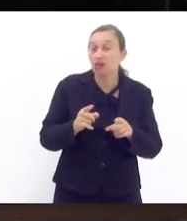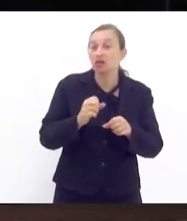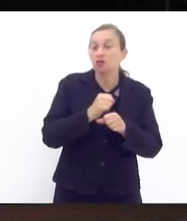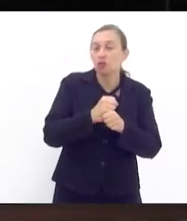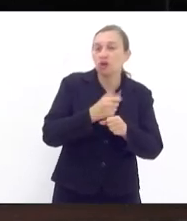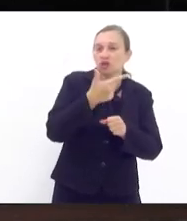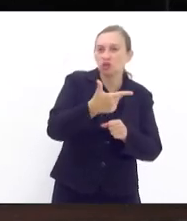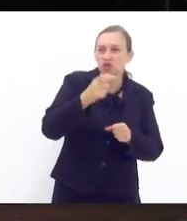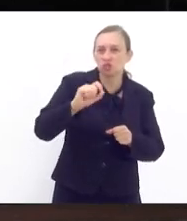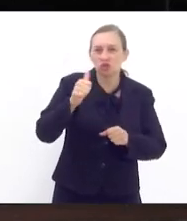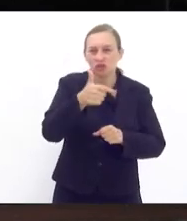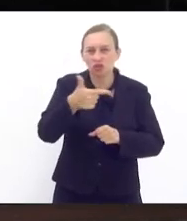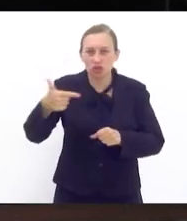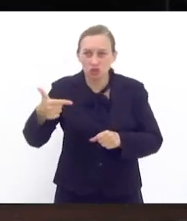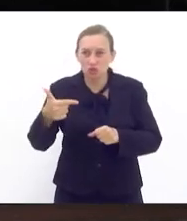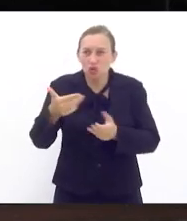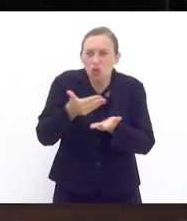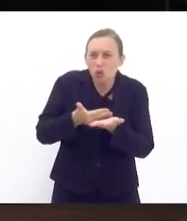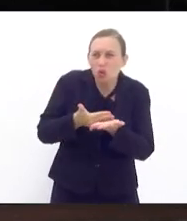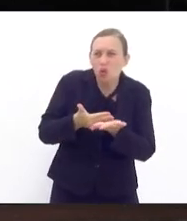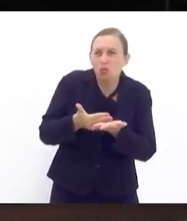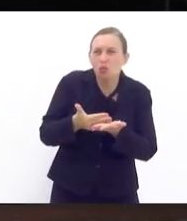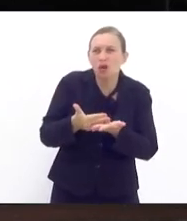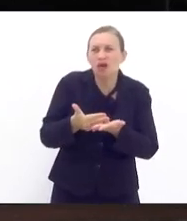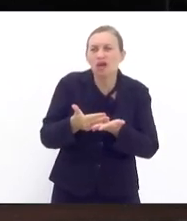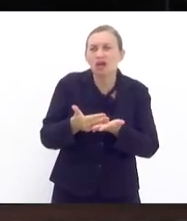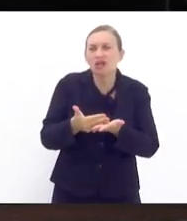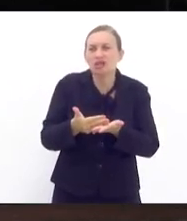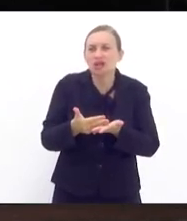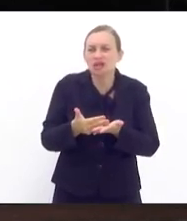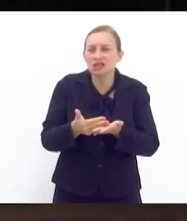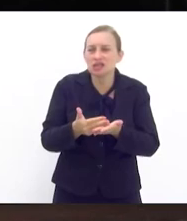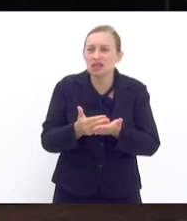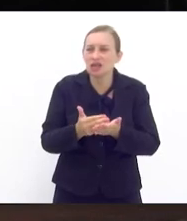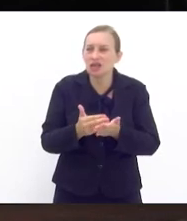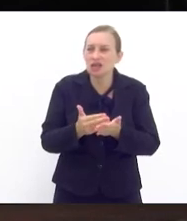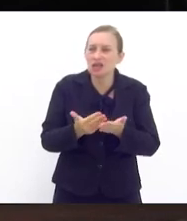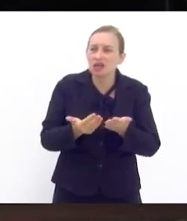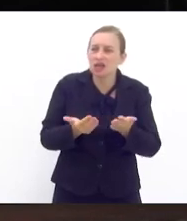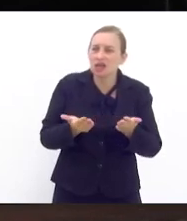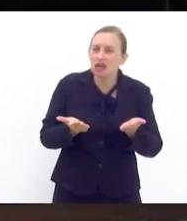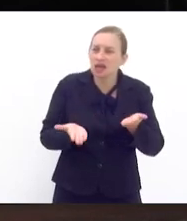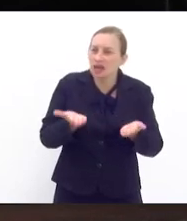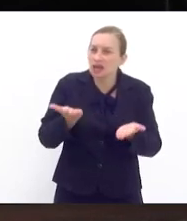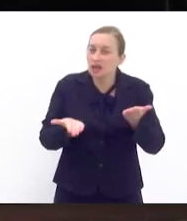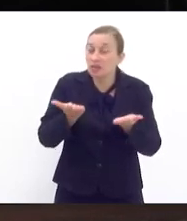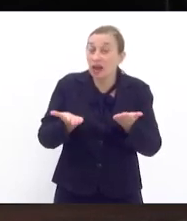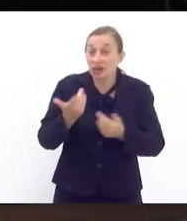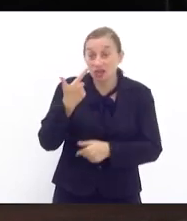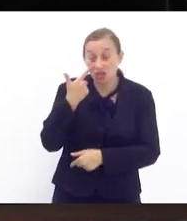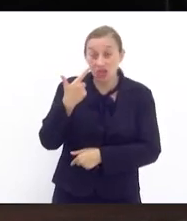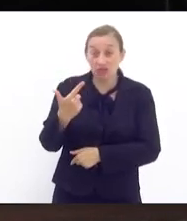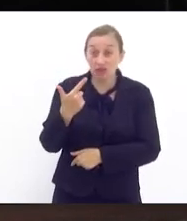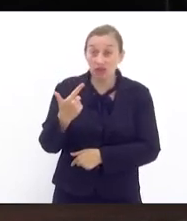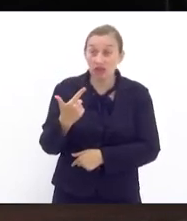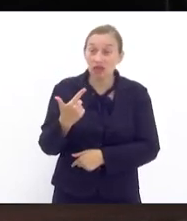a normalidade começa a ser instituída e a gente tem que dar o destaque aqui à questão das campanhas e